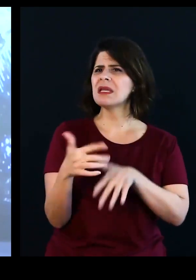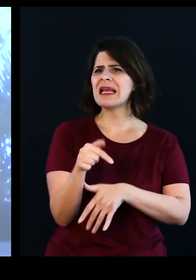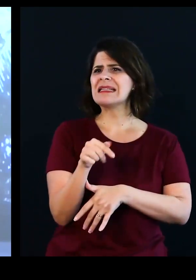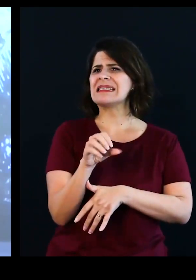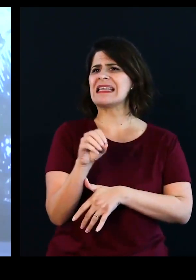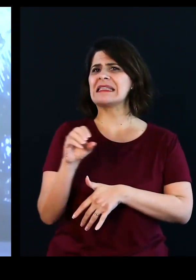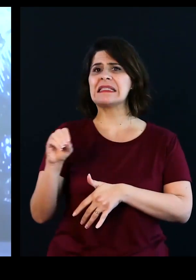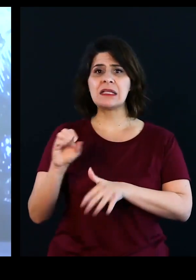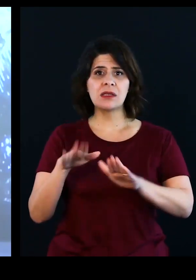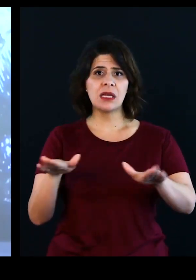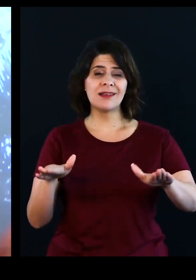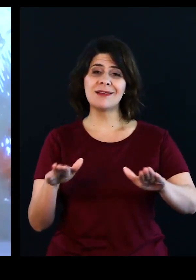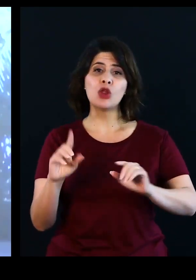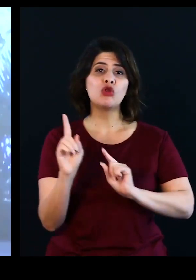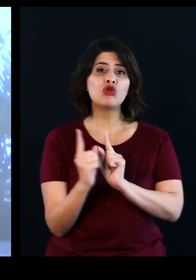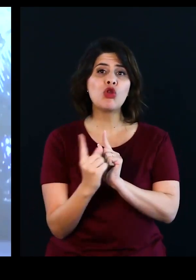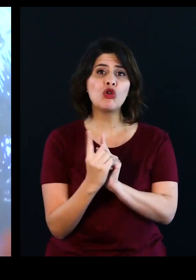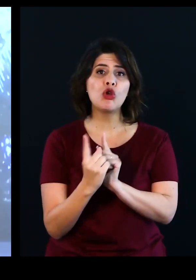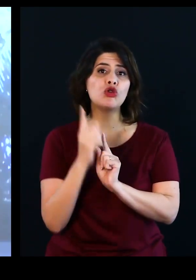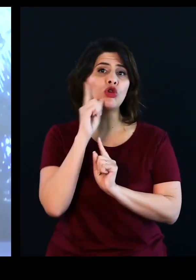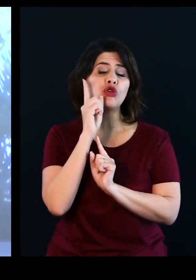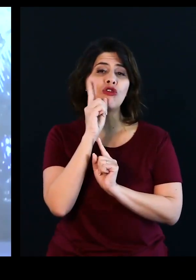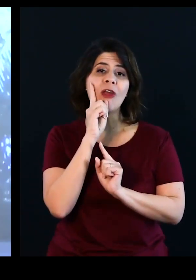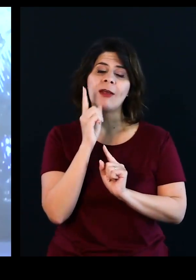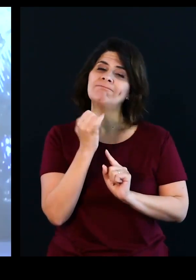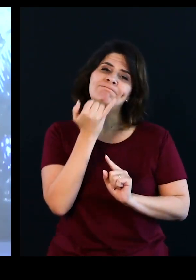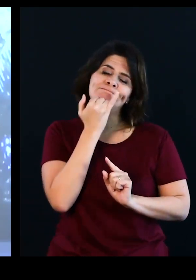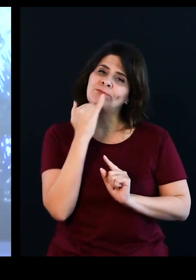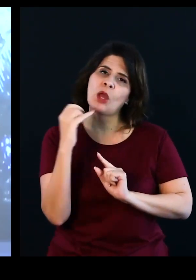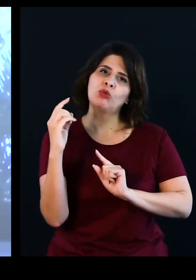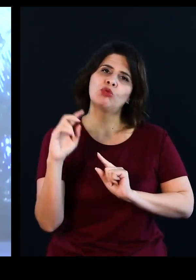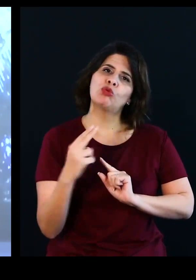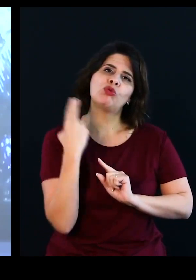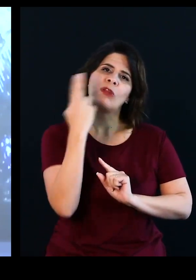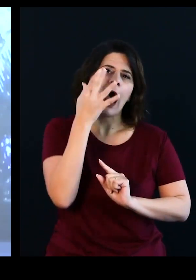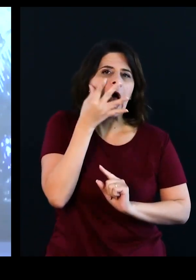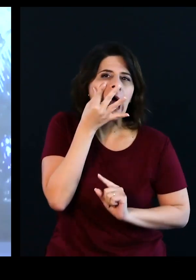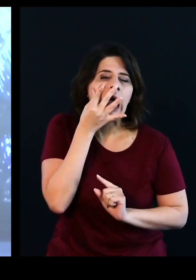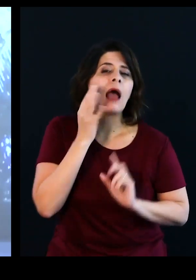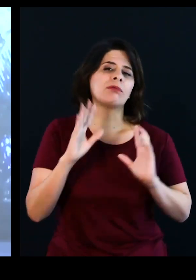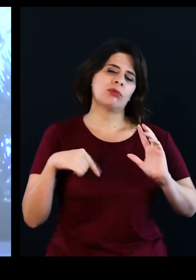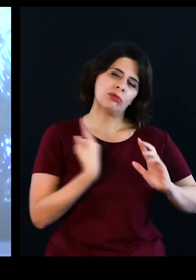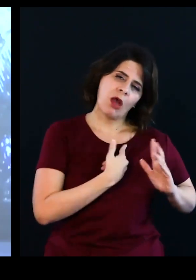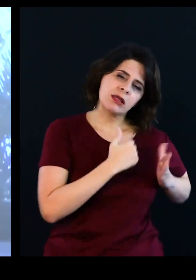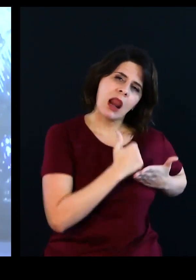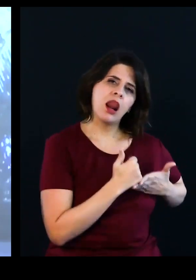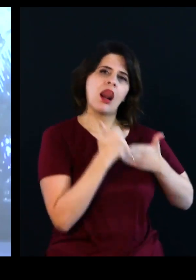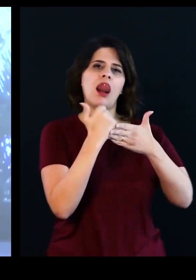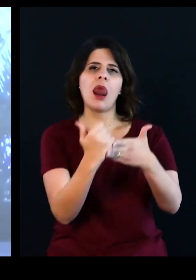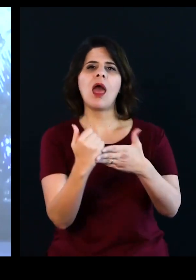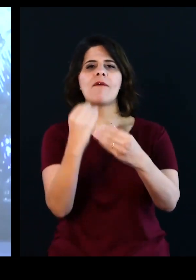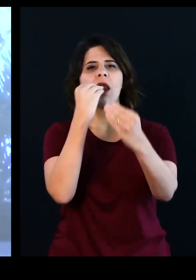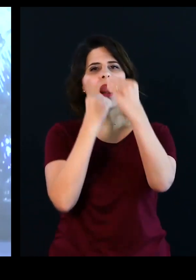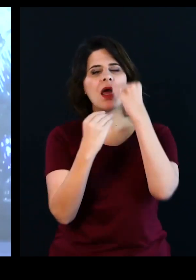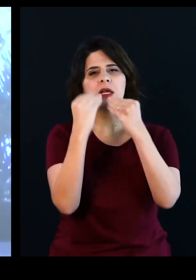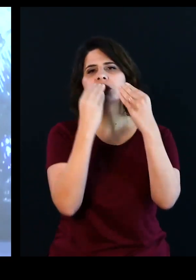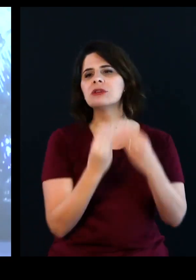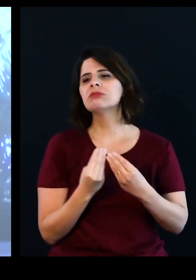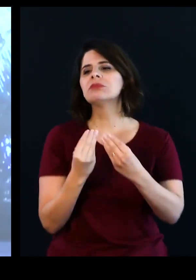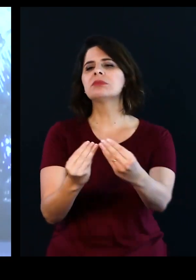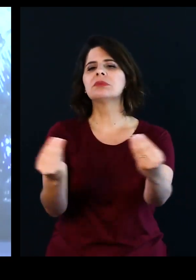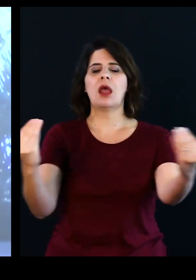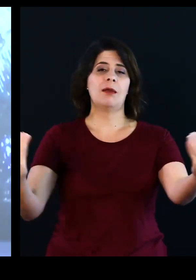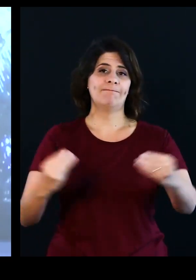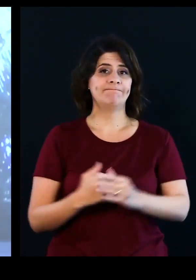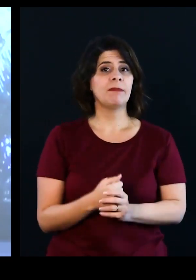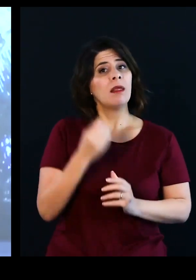gente está oferecendo, inclusive, o lanche, levando para elas, para que a gente consiga manter essa atividade. Então,